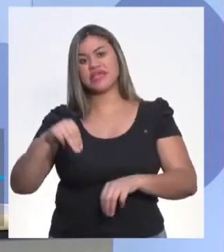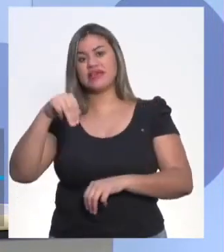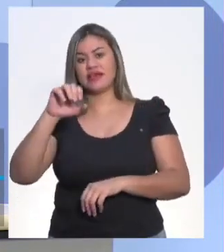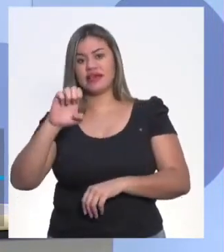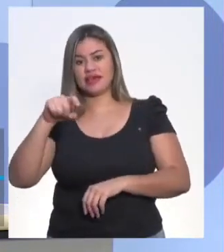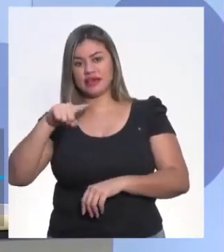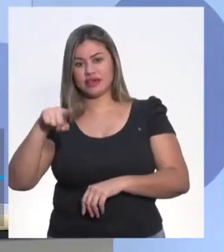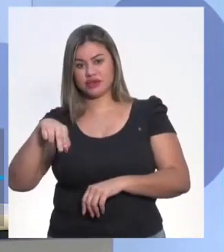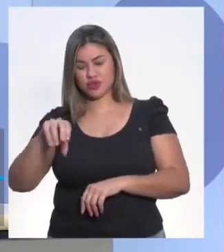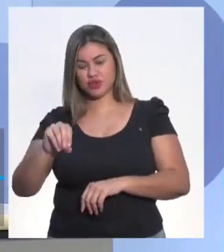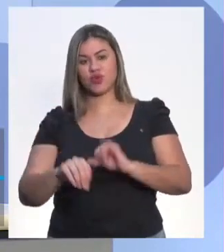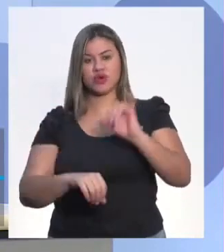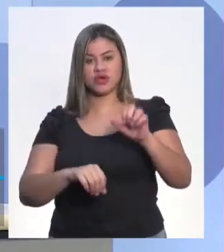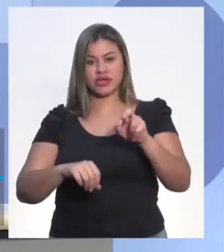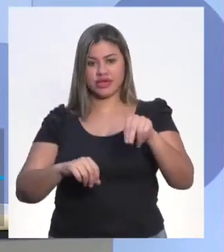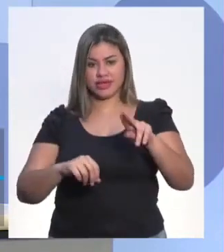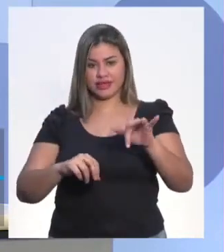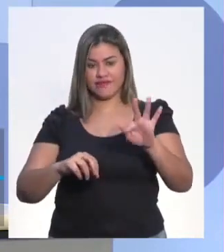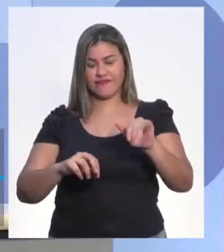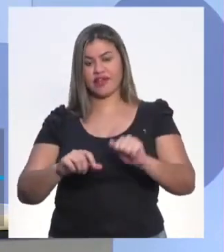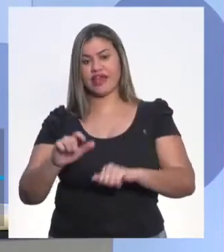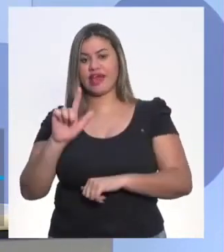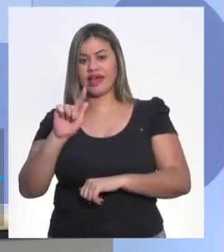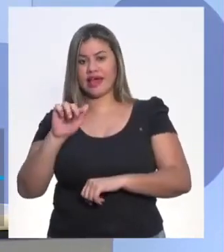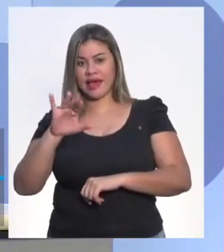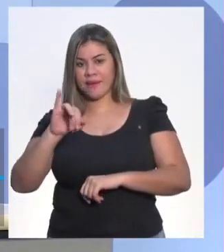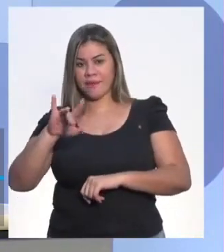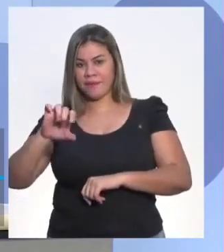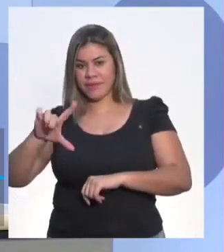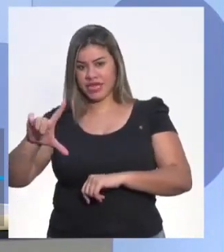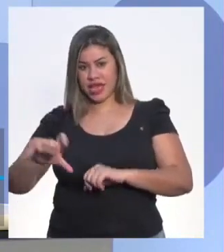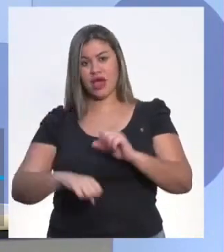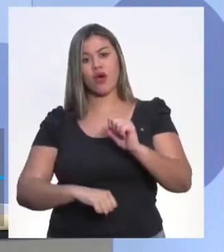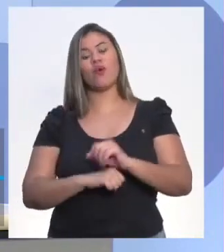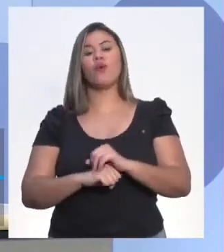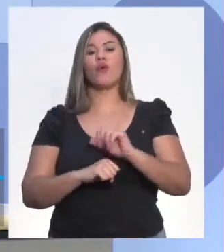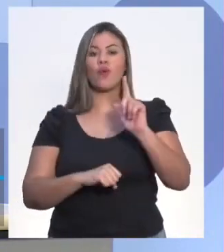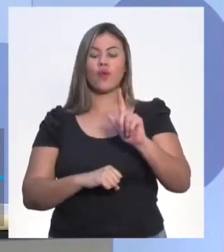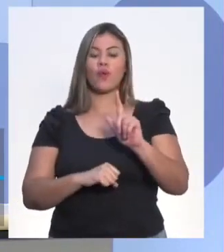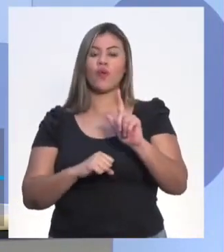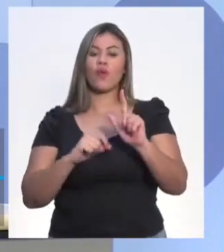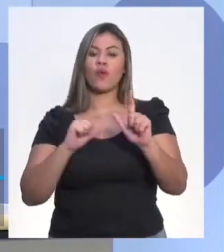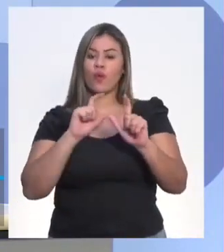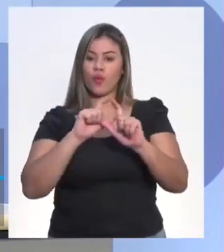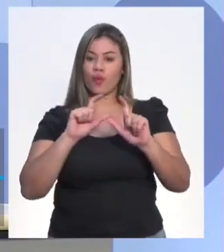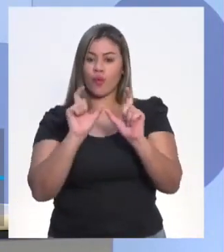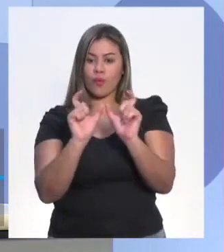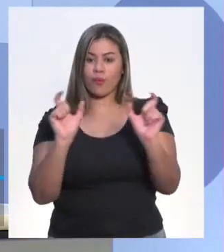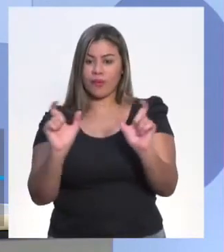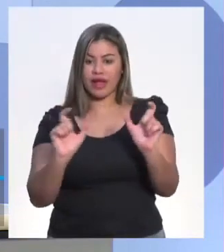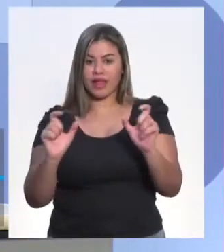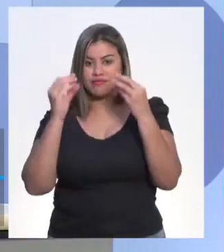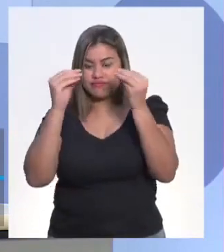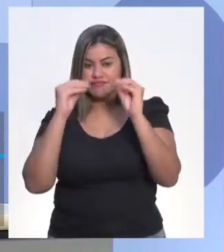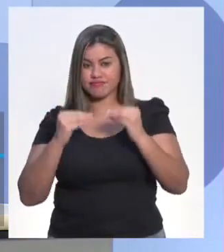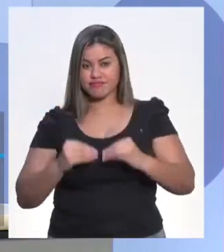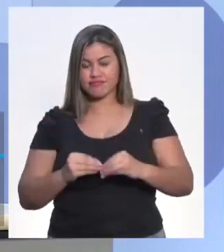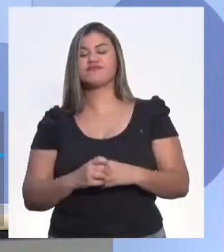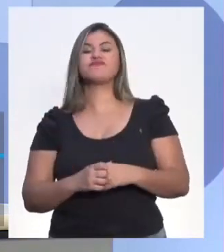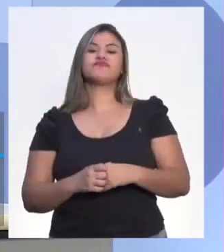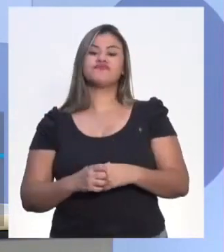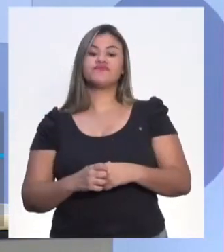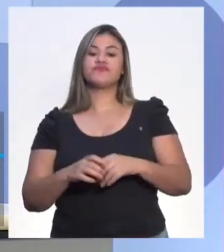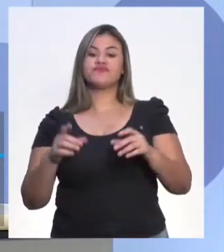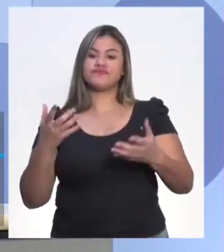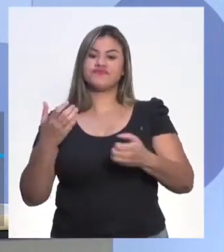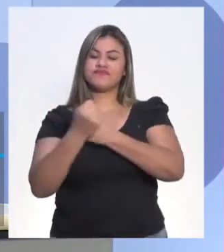o Gabriel, o Cauê e a Isabelle. Além de colocar 6, eles colocaram quais são as palavras. Tá bom? Os anagramas. Quero mandar um abraço para